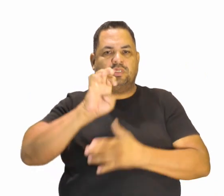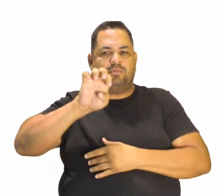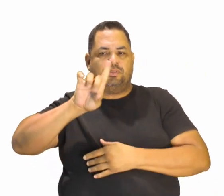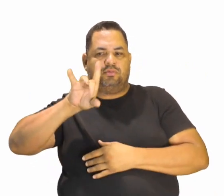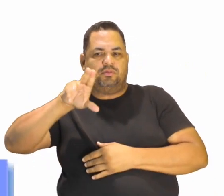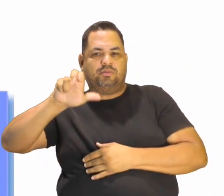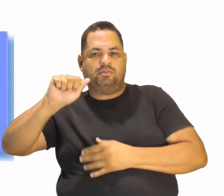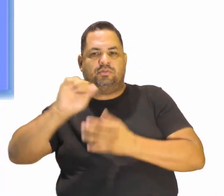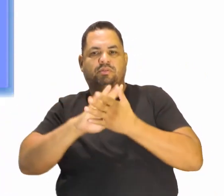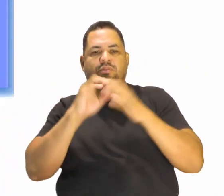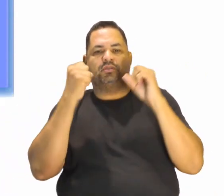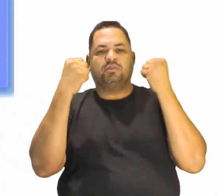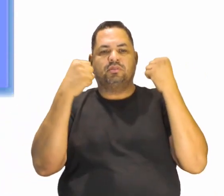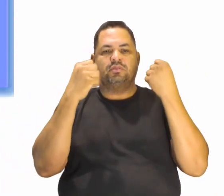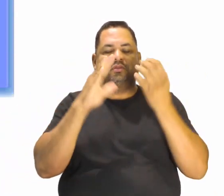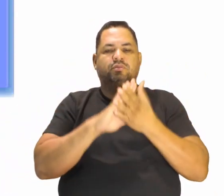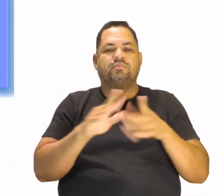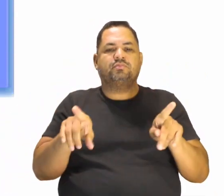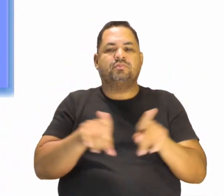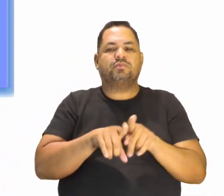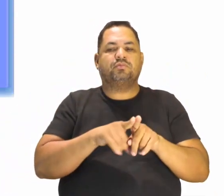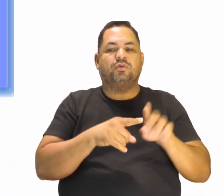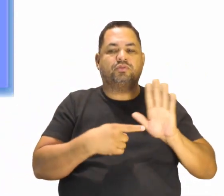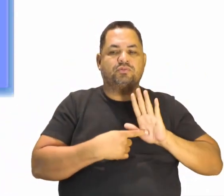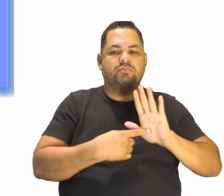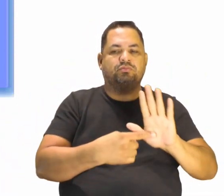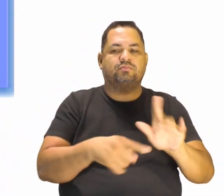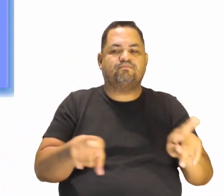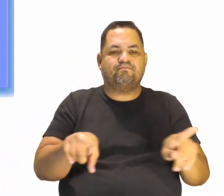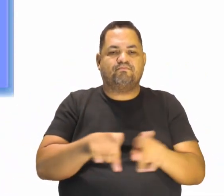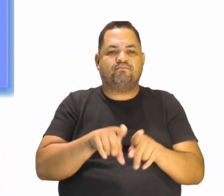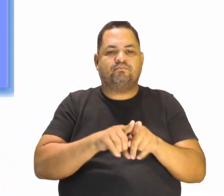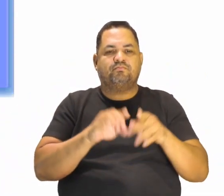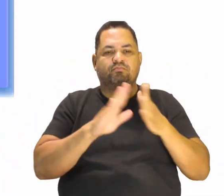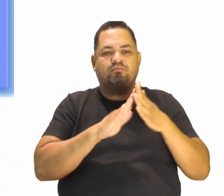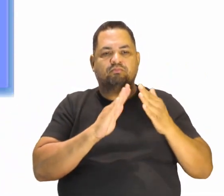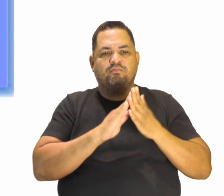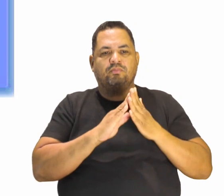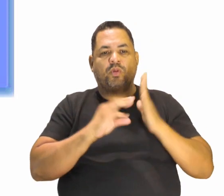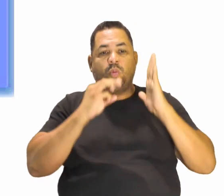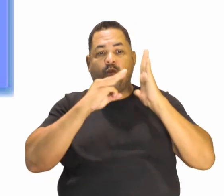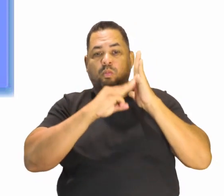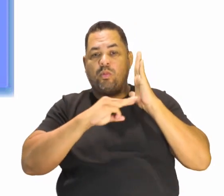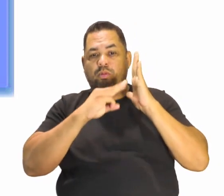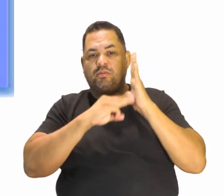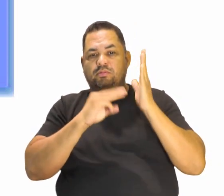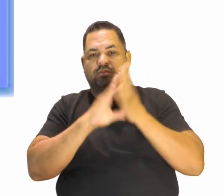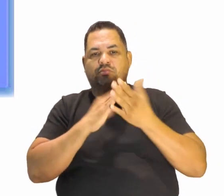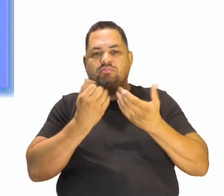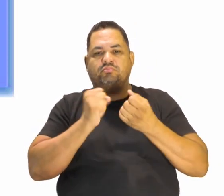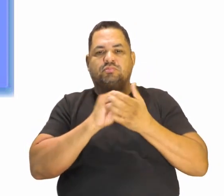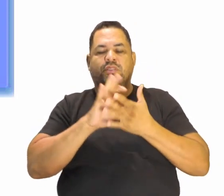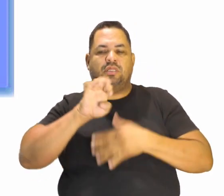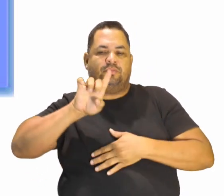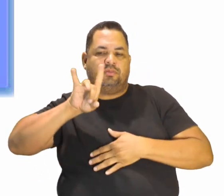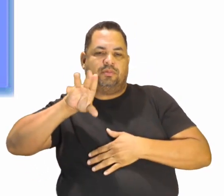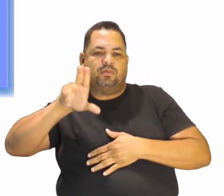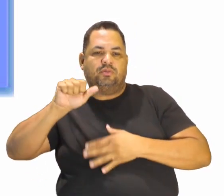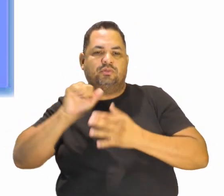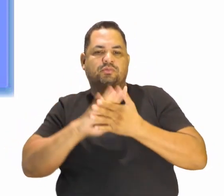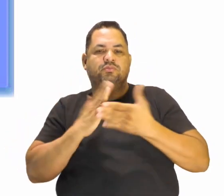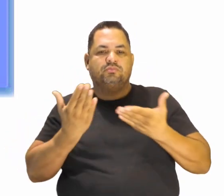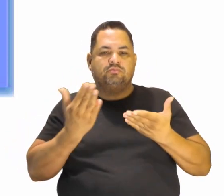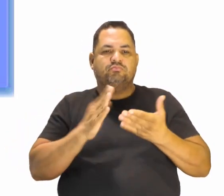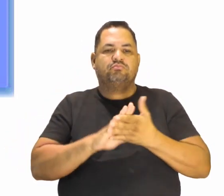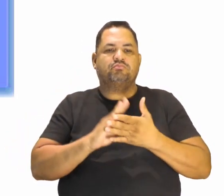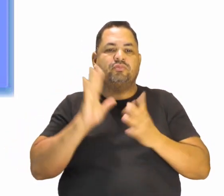física. Trouxemos ainda o que mais, Prof? O modelo epidemiológico, determinantes dessa atividade física,